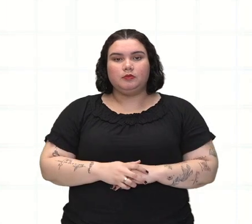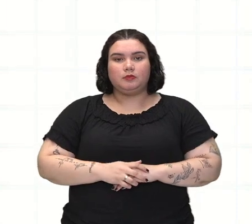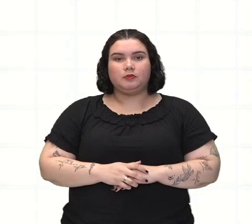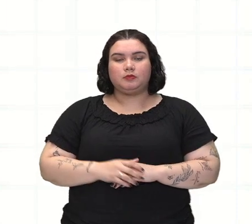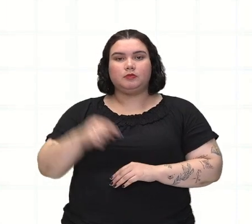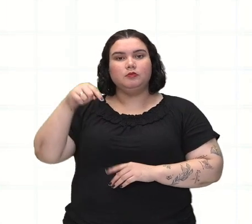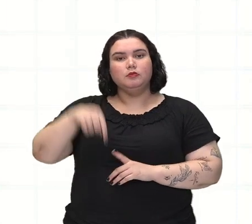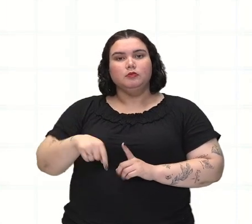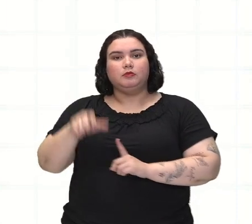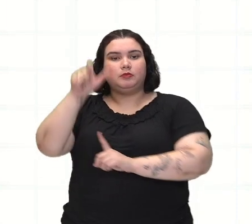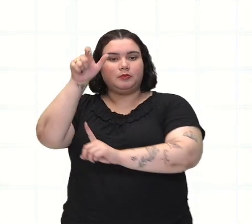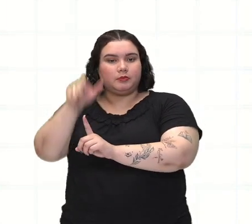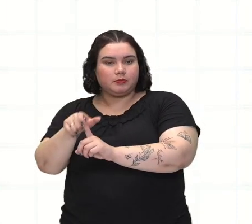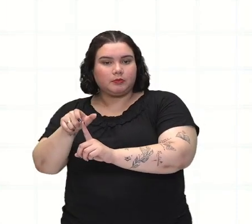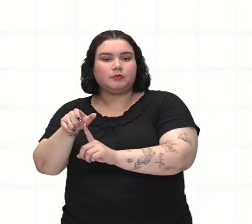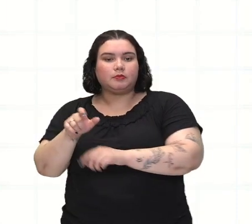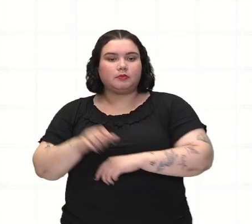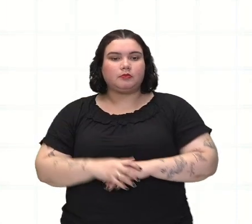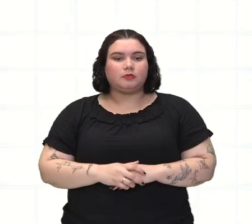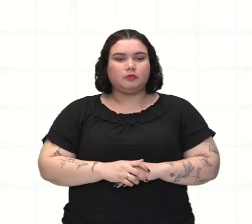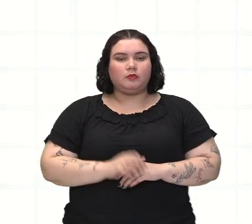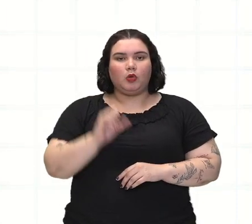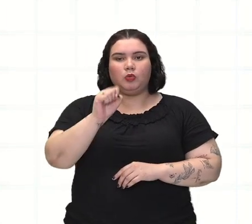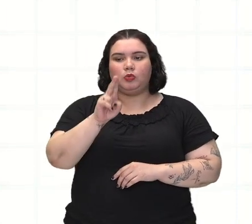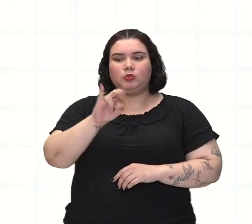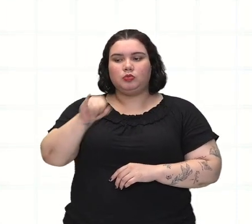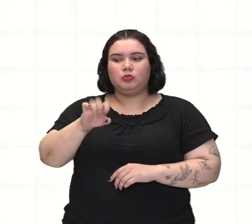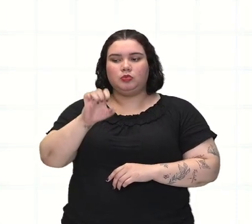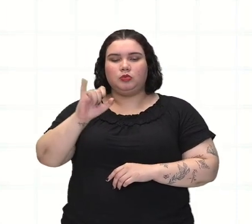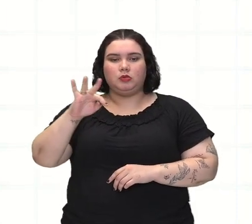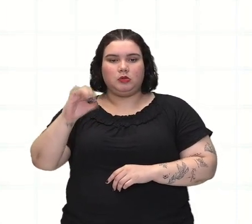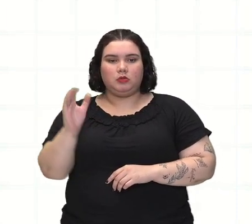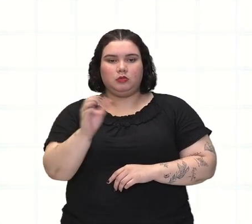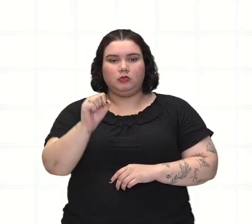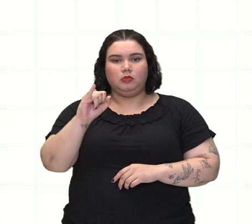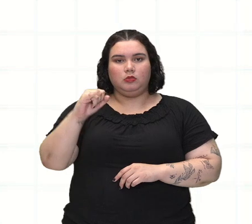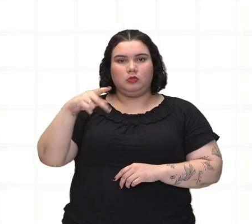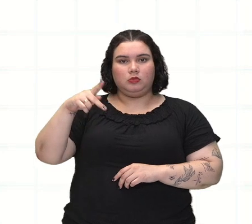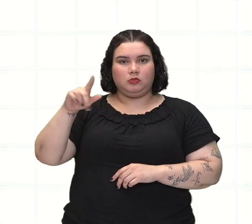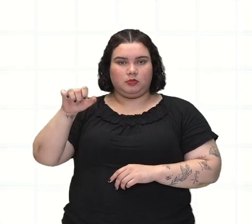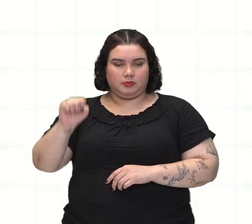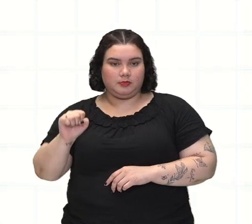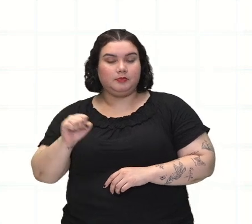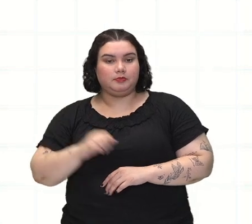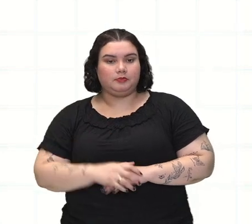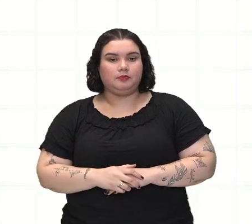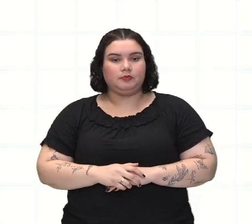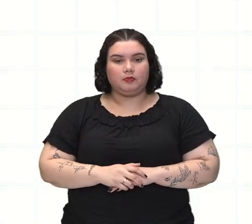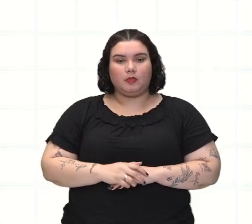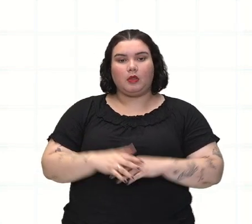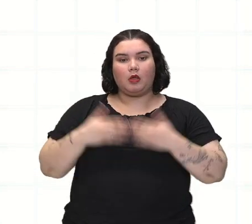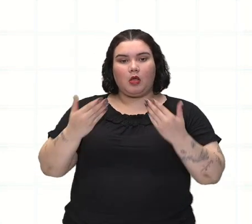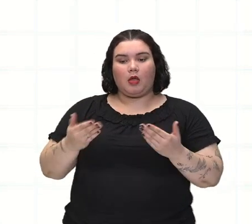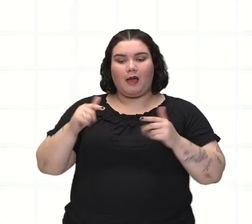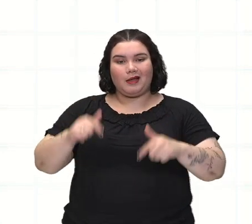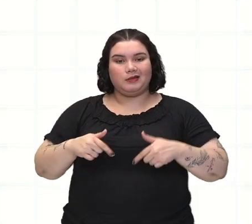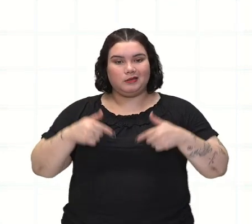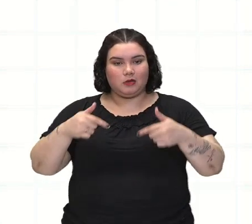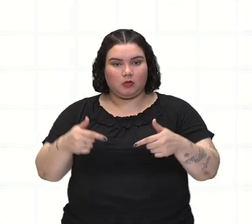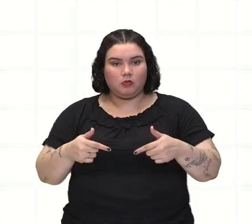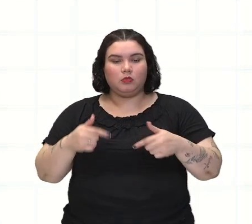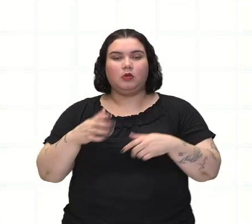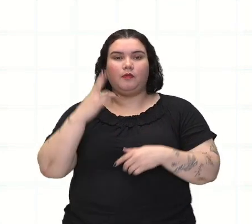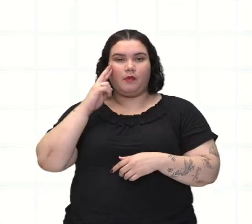os sujeitos, né, que fizeram as questões. Então, se eles fizeram uma ação, é